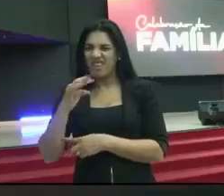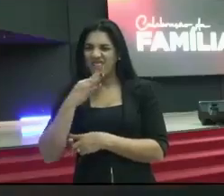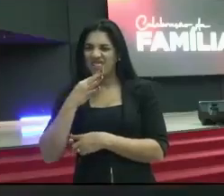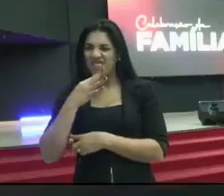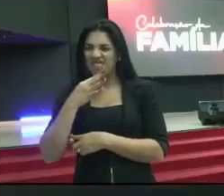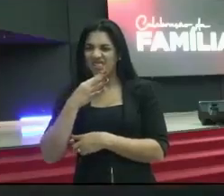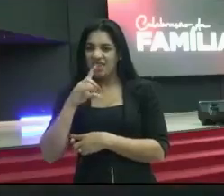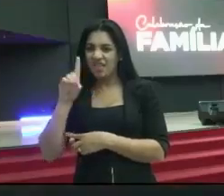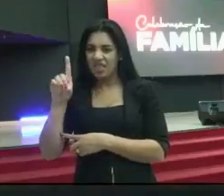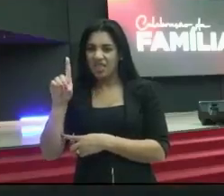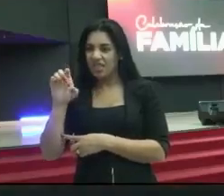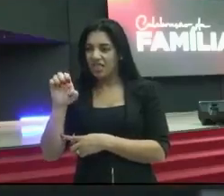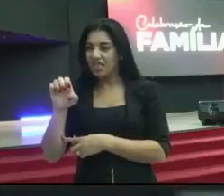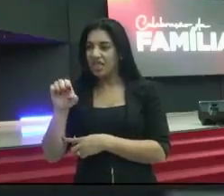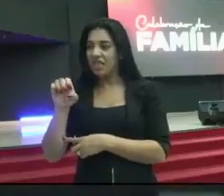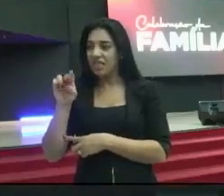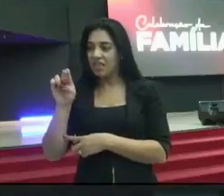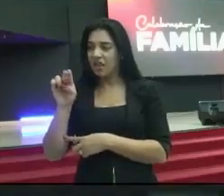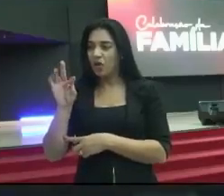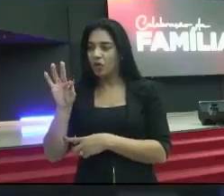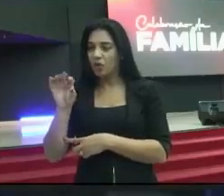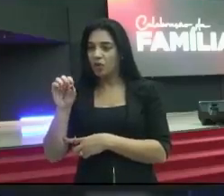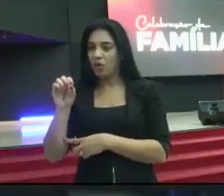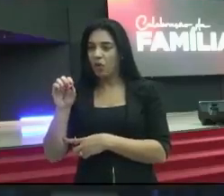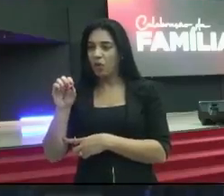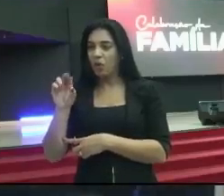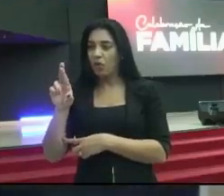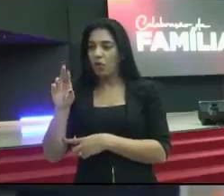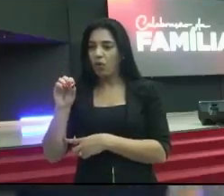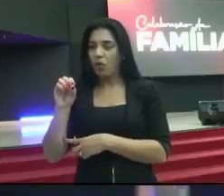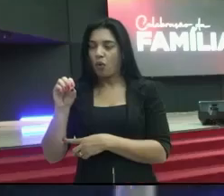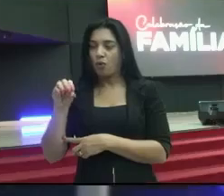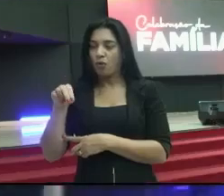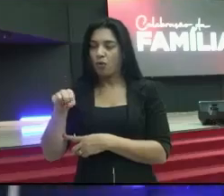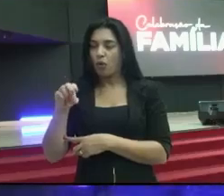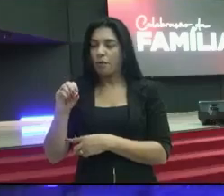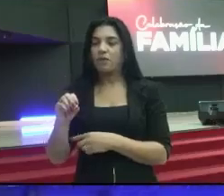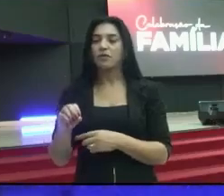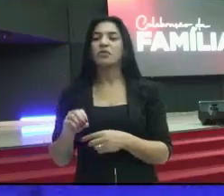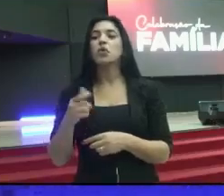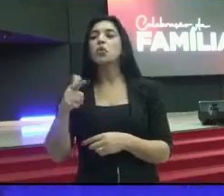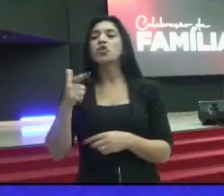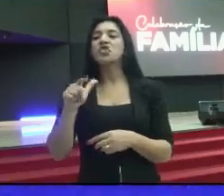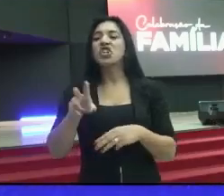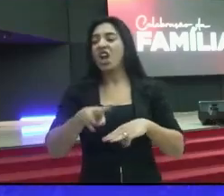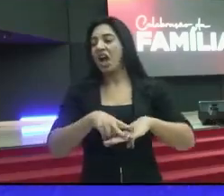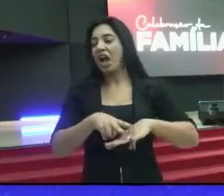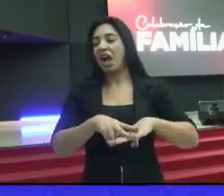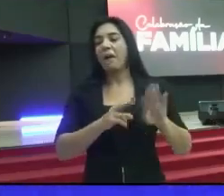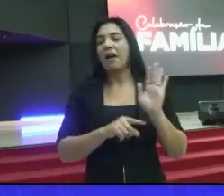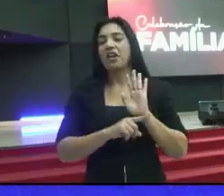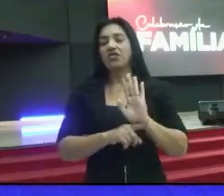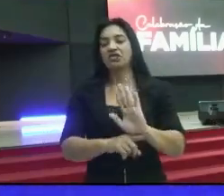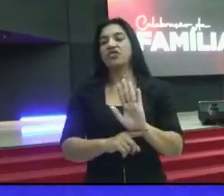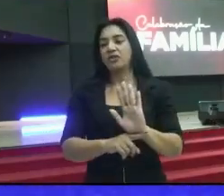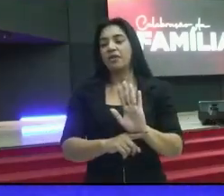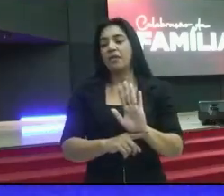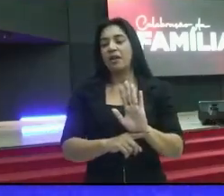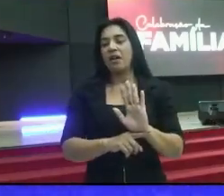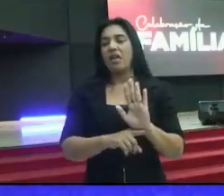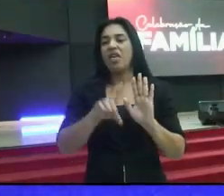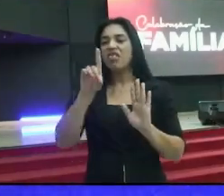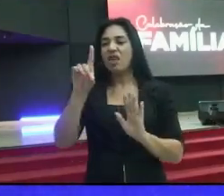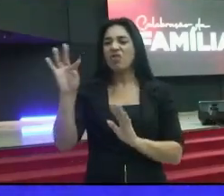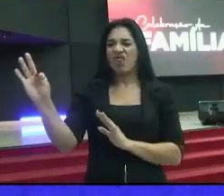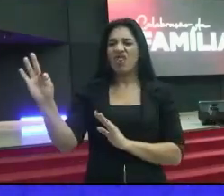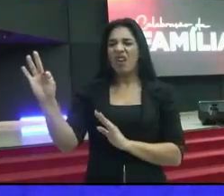remidor? Vocês sabem que naquela época não tinha assistência social para viúvas. Hoje também não tem muito,